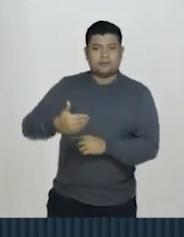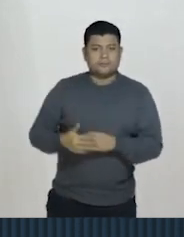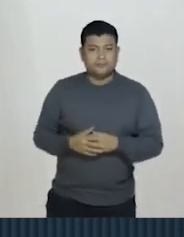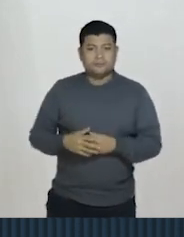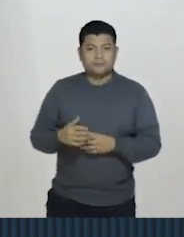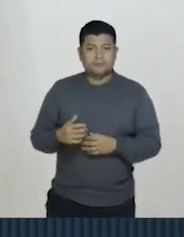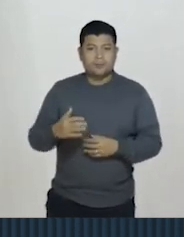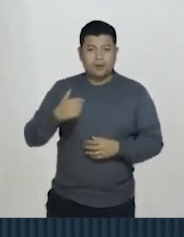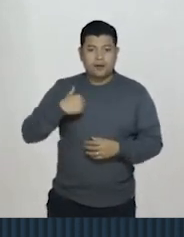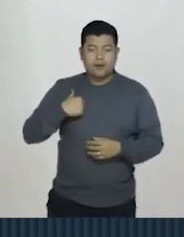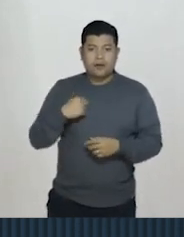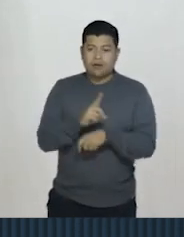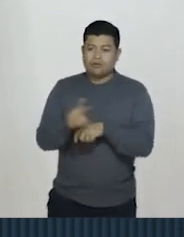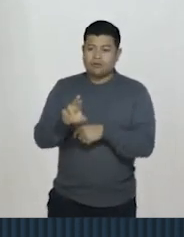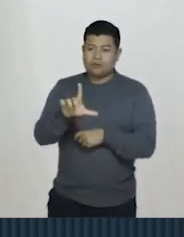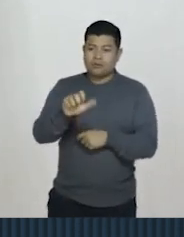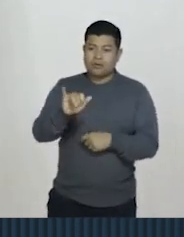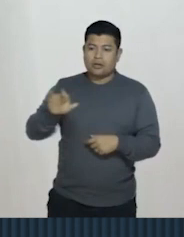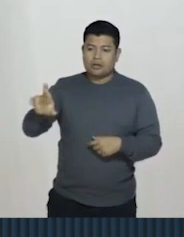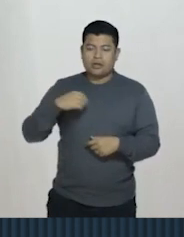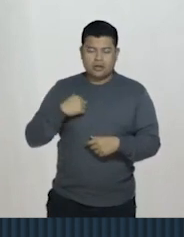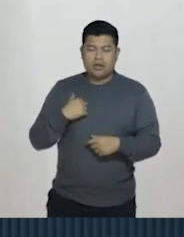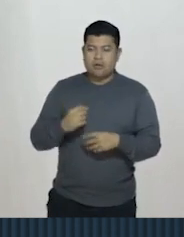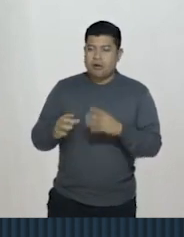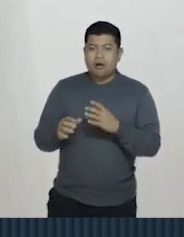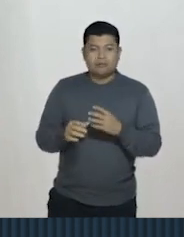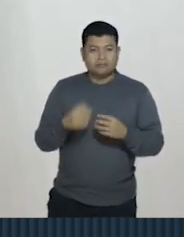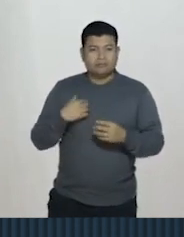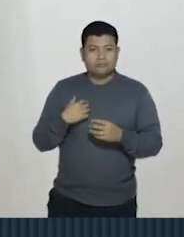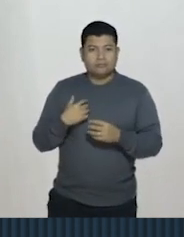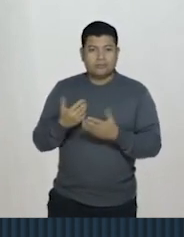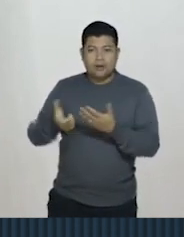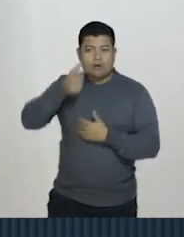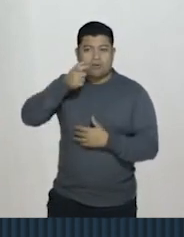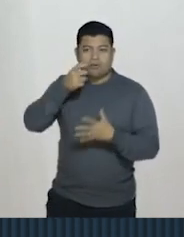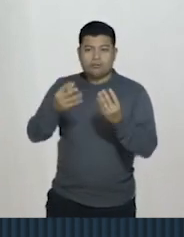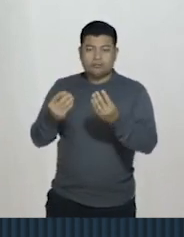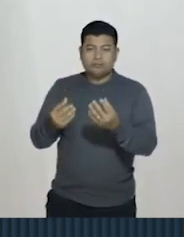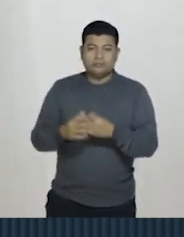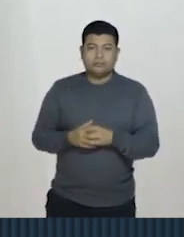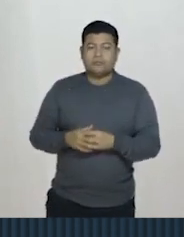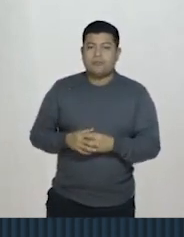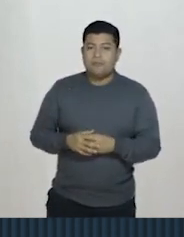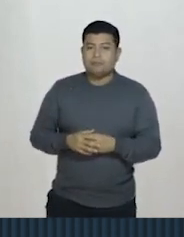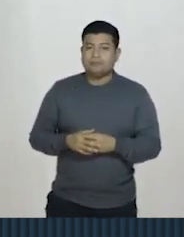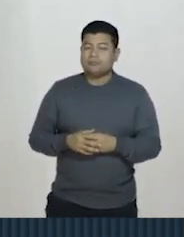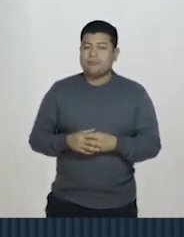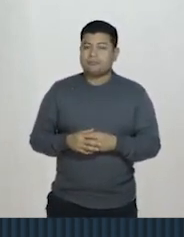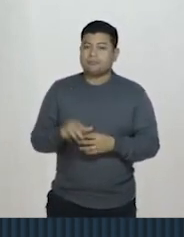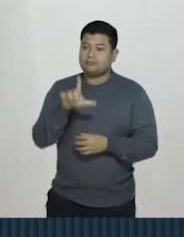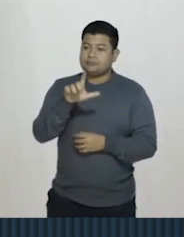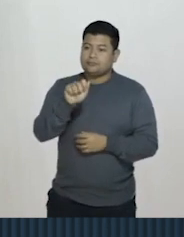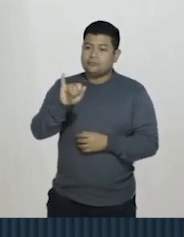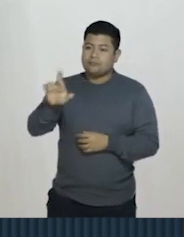Ribeiro, que eu sou fã dele, seguidor dele, li vários livros, ontem à noite mesmo estava já debruçado num livro do doutor Lair